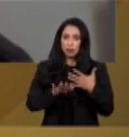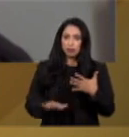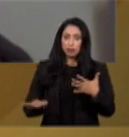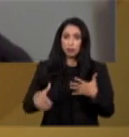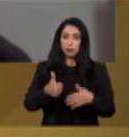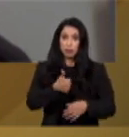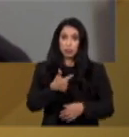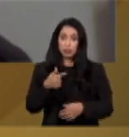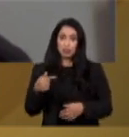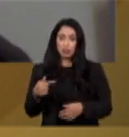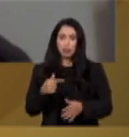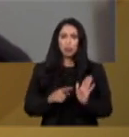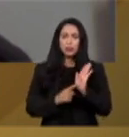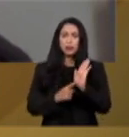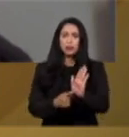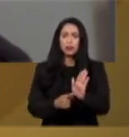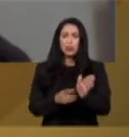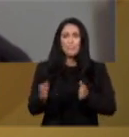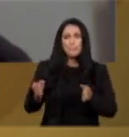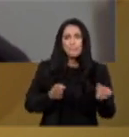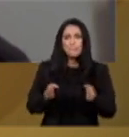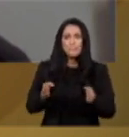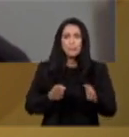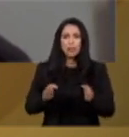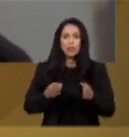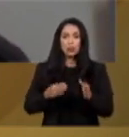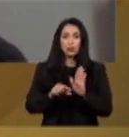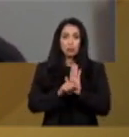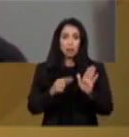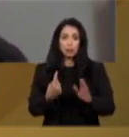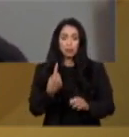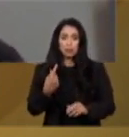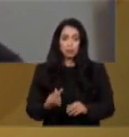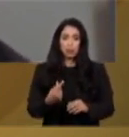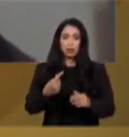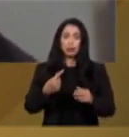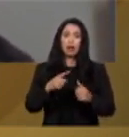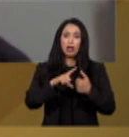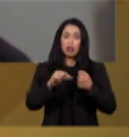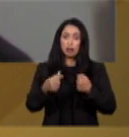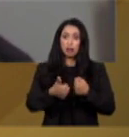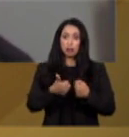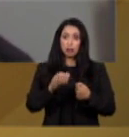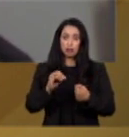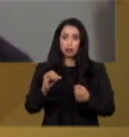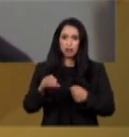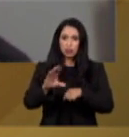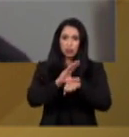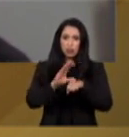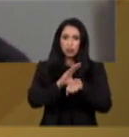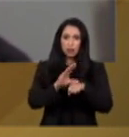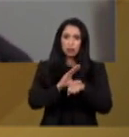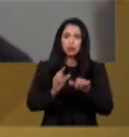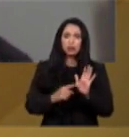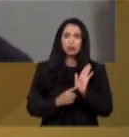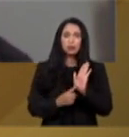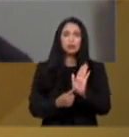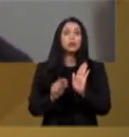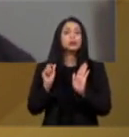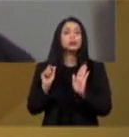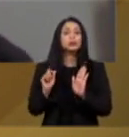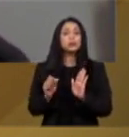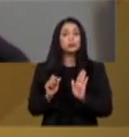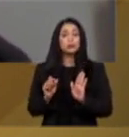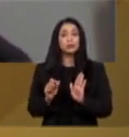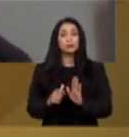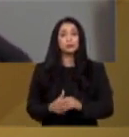seguinte: durante o período previsto, o parágrafo 1º do artigo 100 da Constituição, que foi o dispositivo sobre o